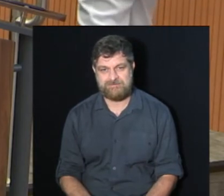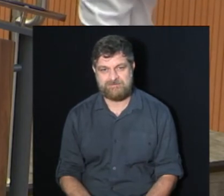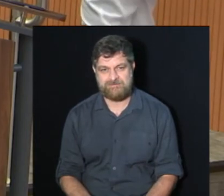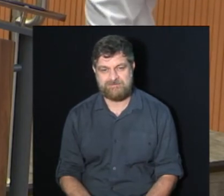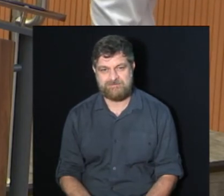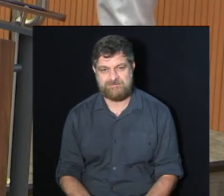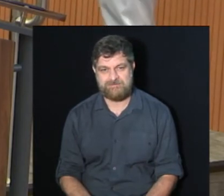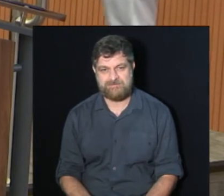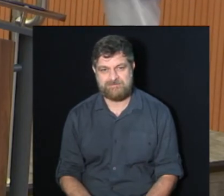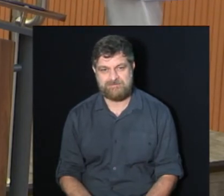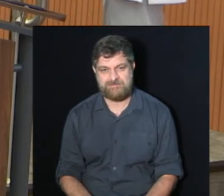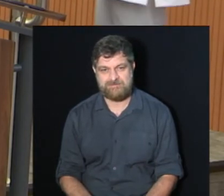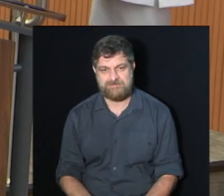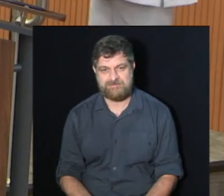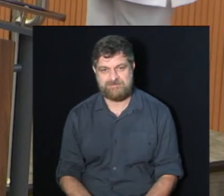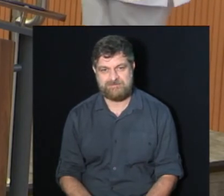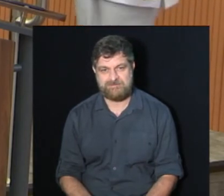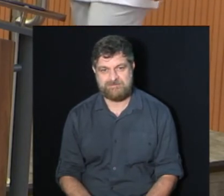Deve ter mais, tá bom?